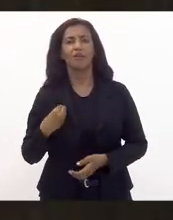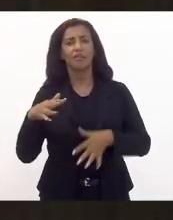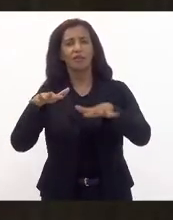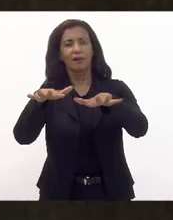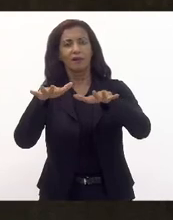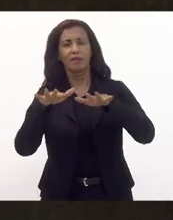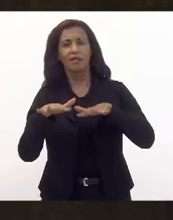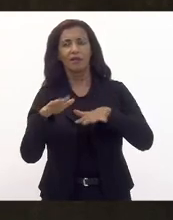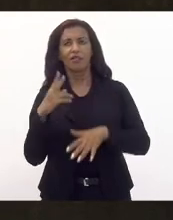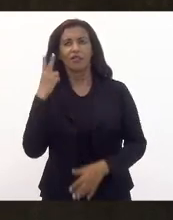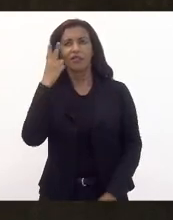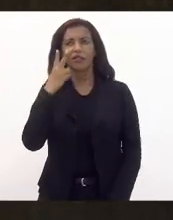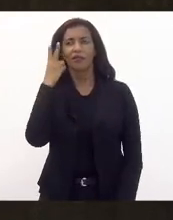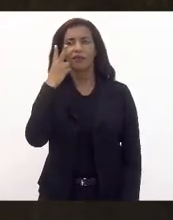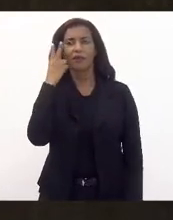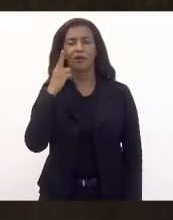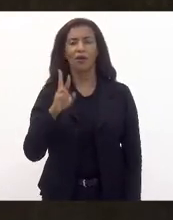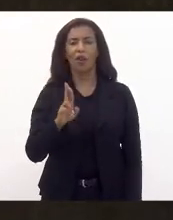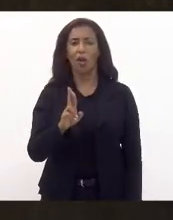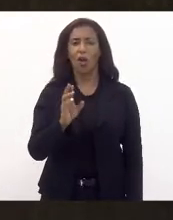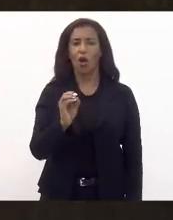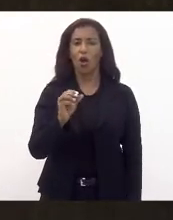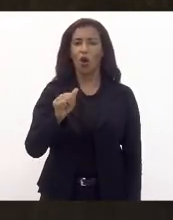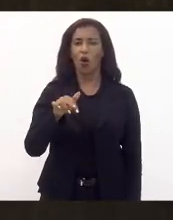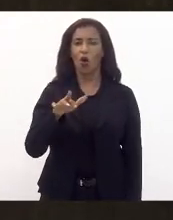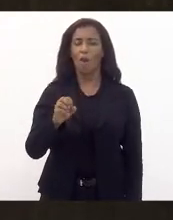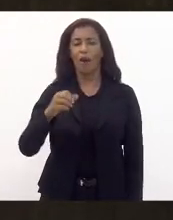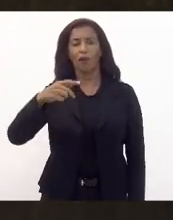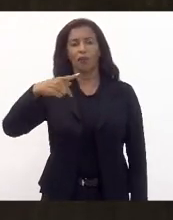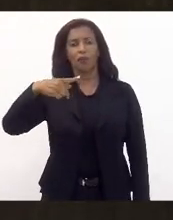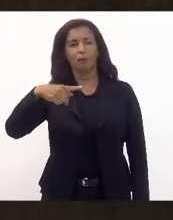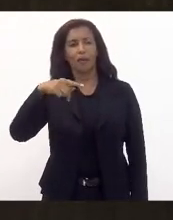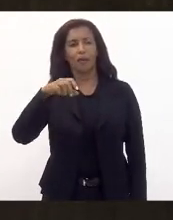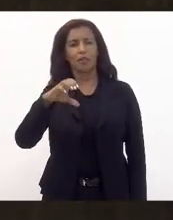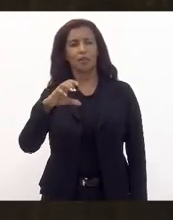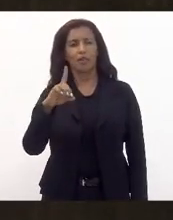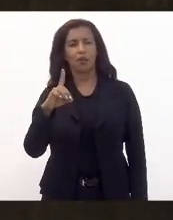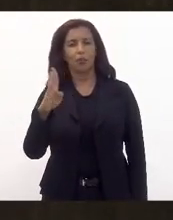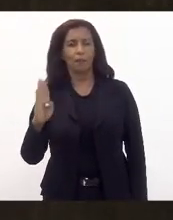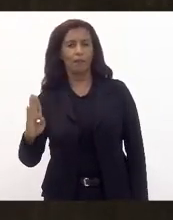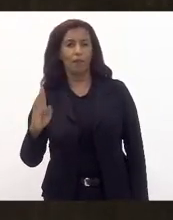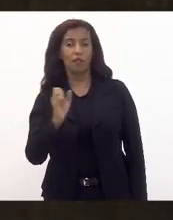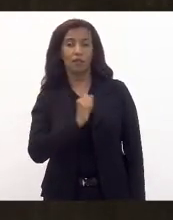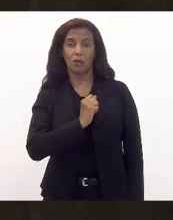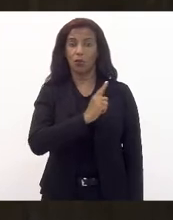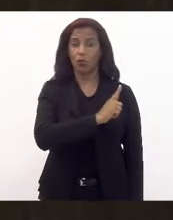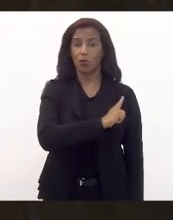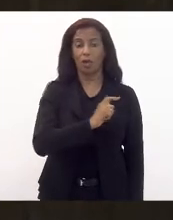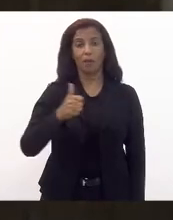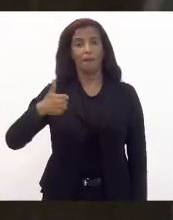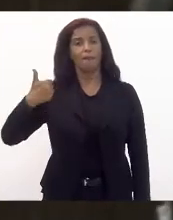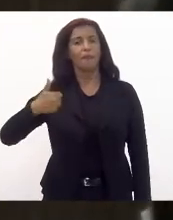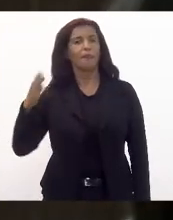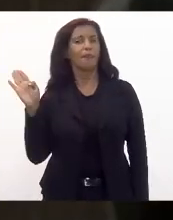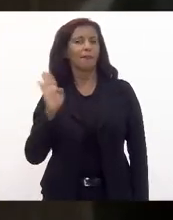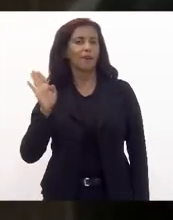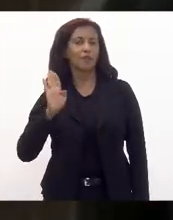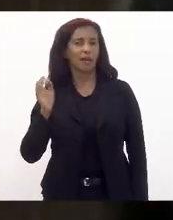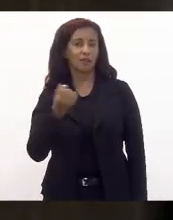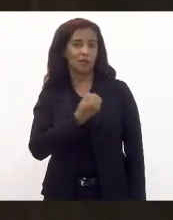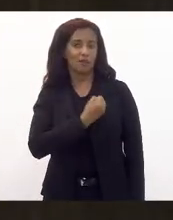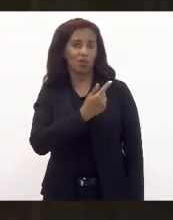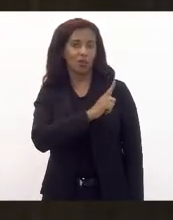no plenário hoje do vereador Romário Régis do PC do B de São Gonçalo primeiro Mandato do vereador em São Gonçalo